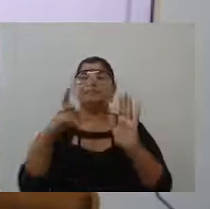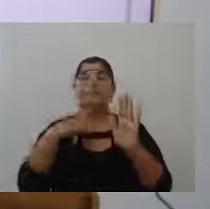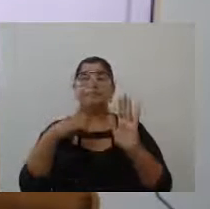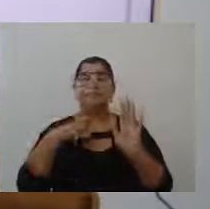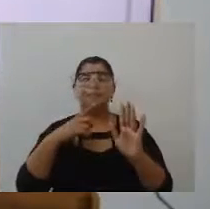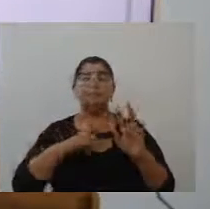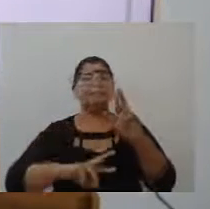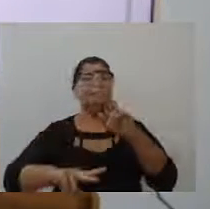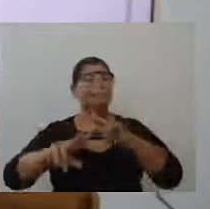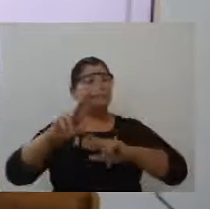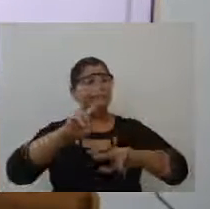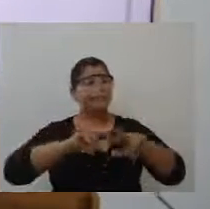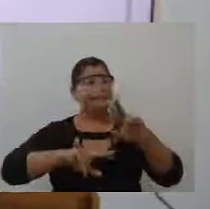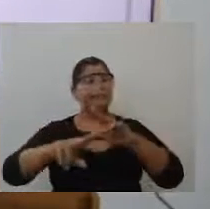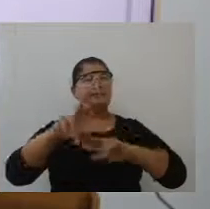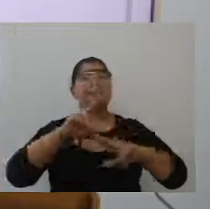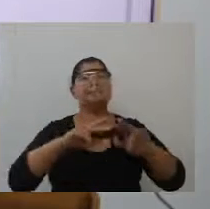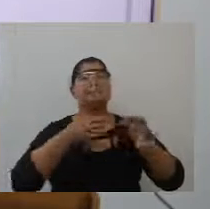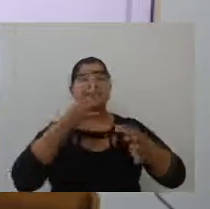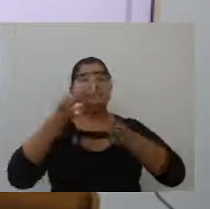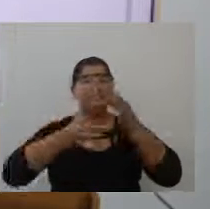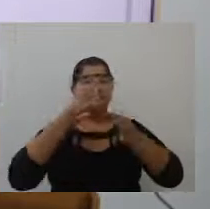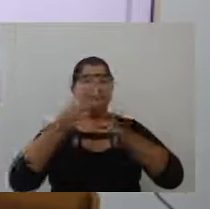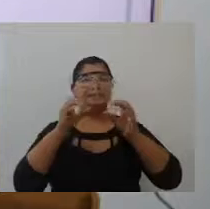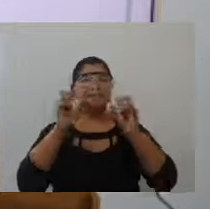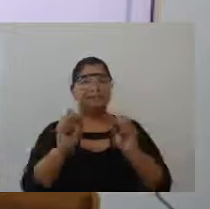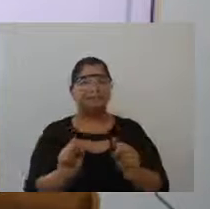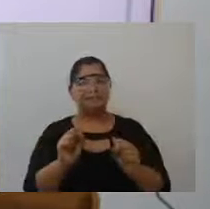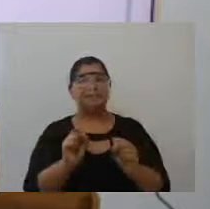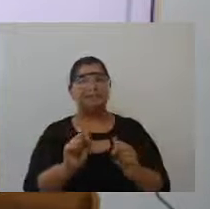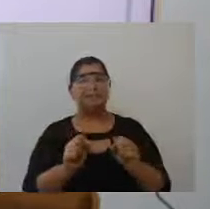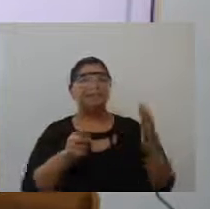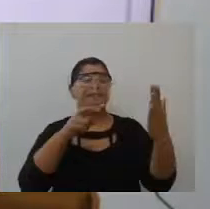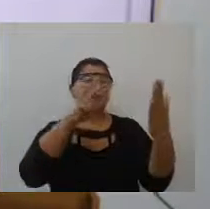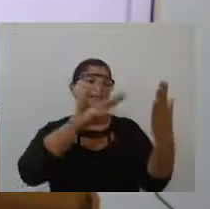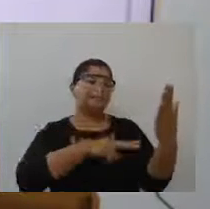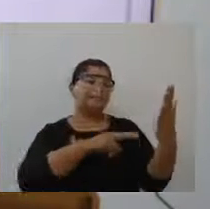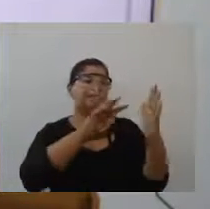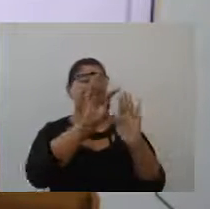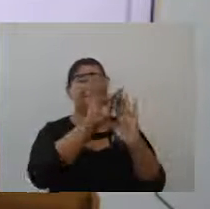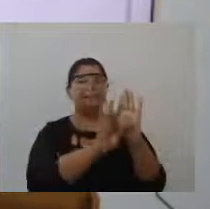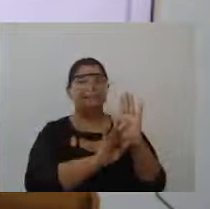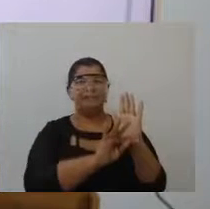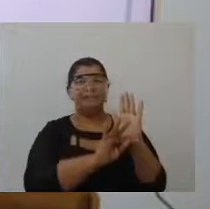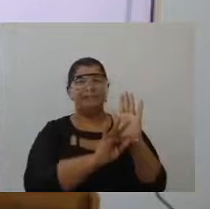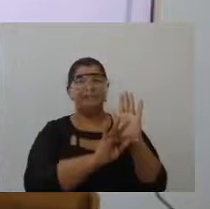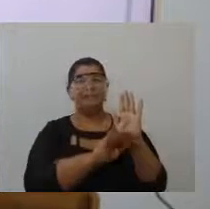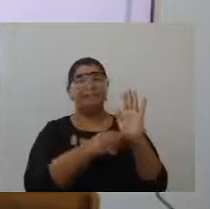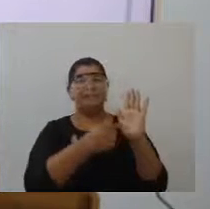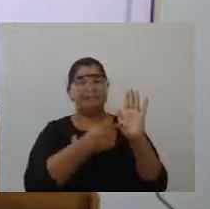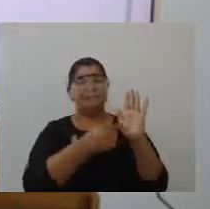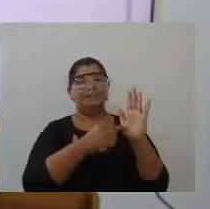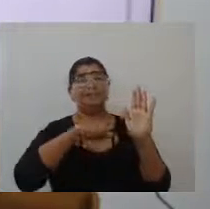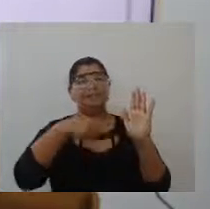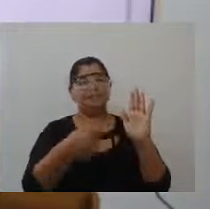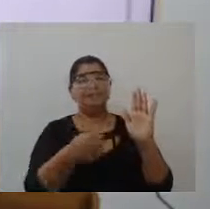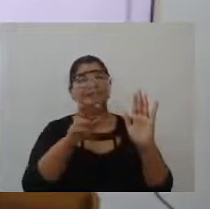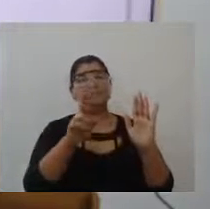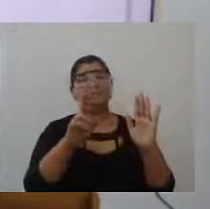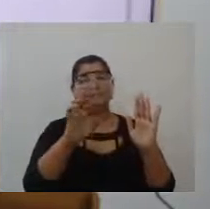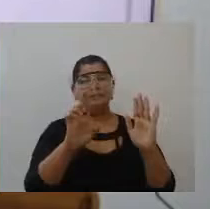série de reações que você pode ter diante de uma produção textual e isso é a réplica,